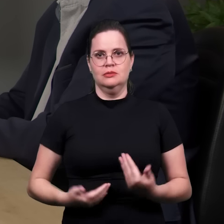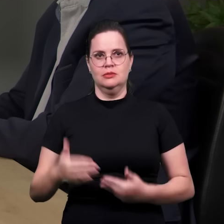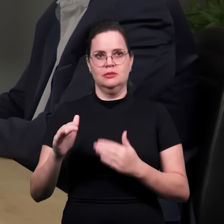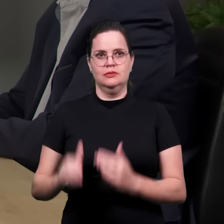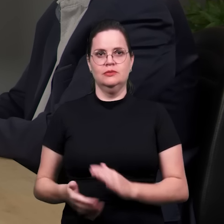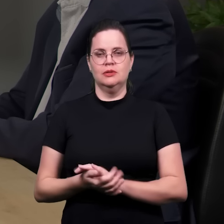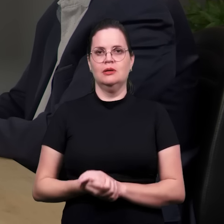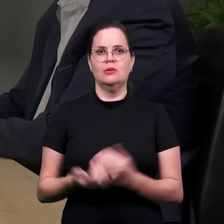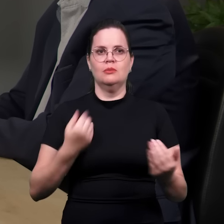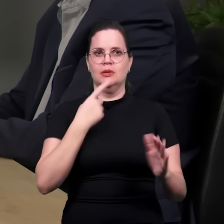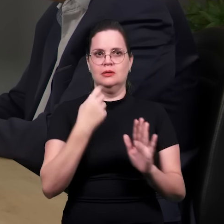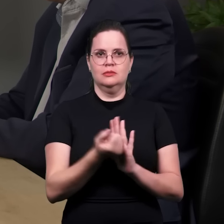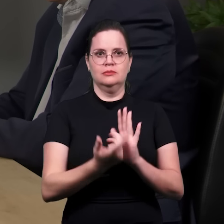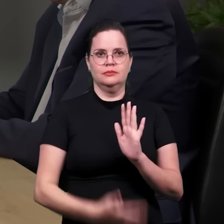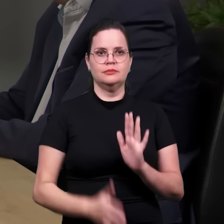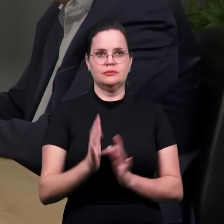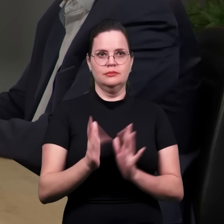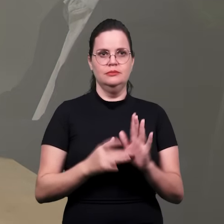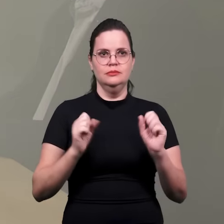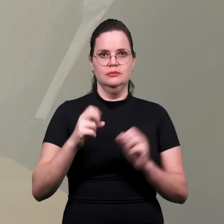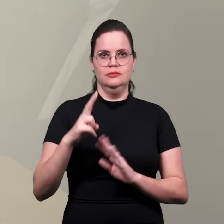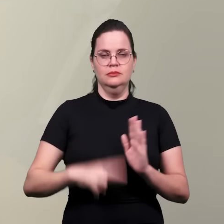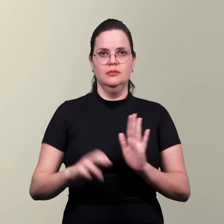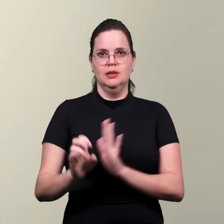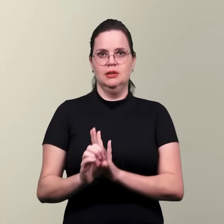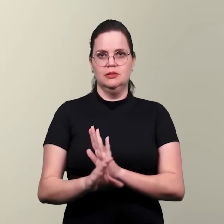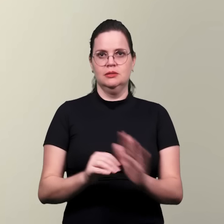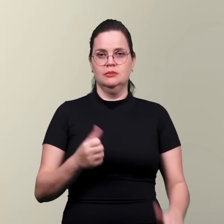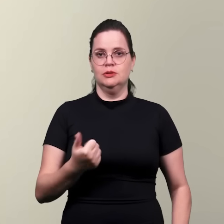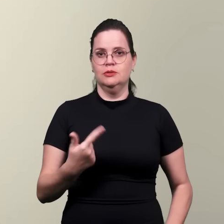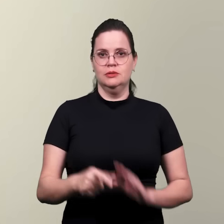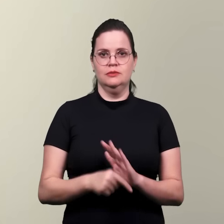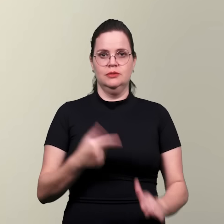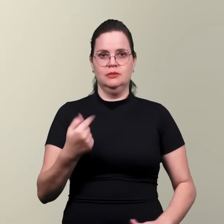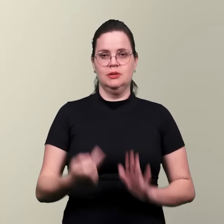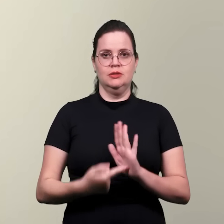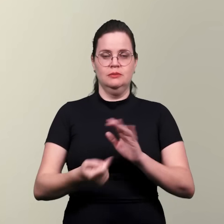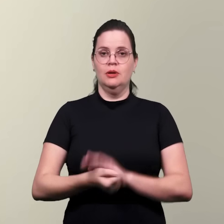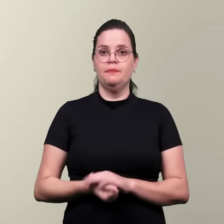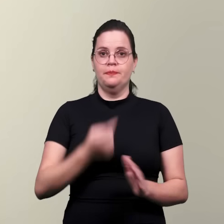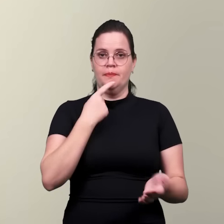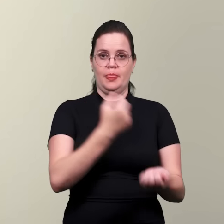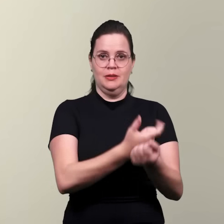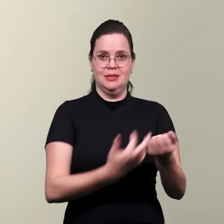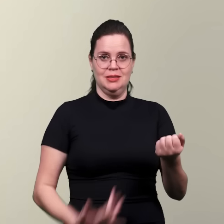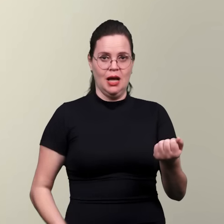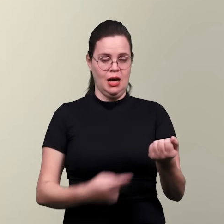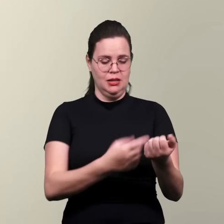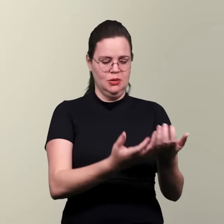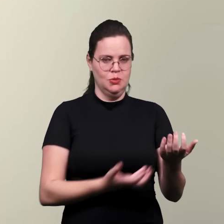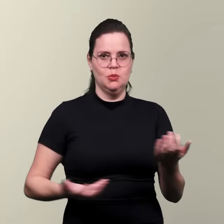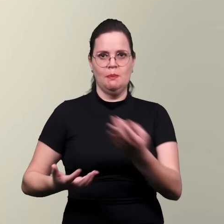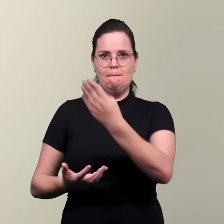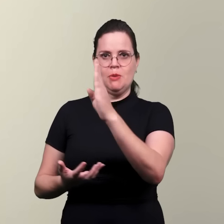do cordeiro ali, né? Podemos ler o texto que está em Êxodo 12:7, diz assim: tomarão do sangue e pô-lo em ambas as